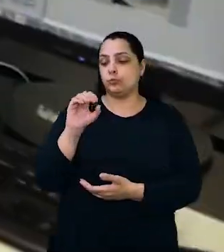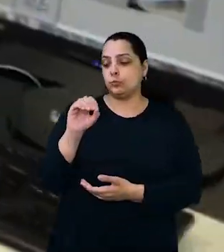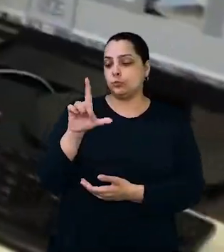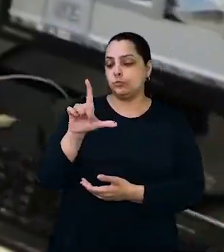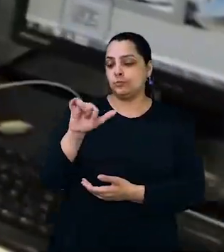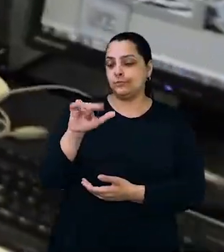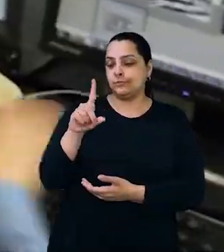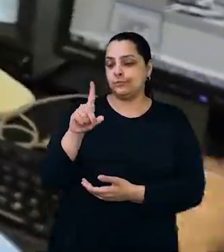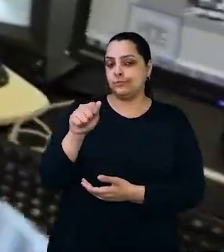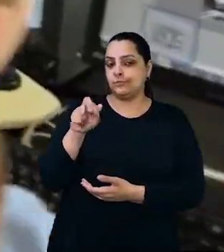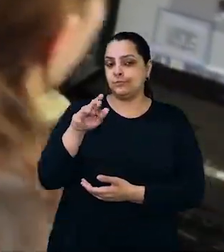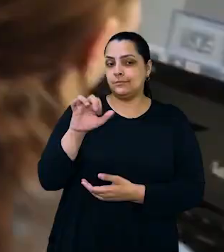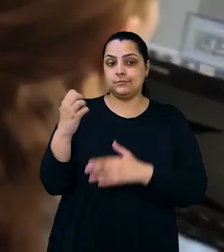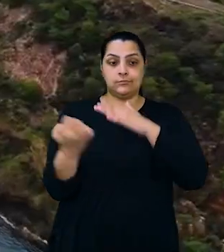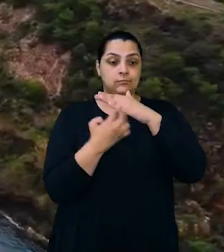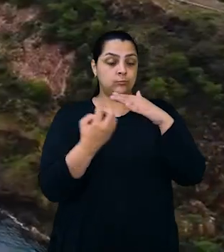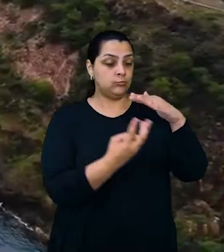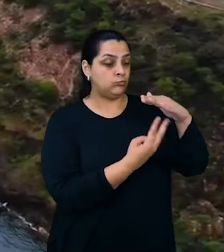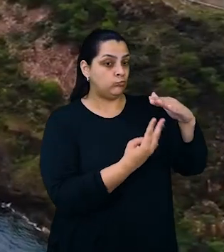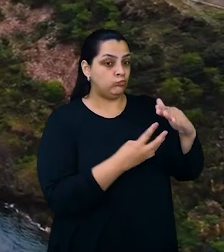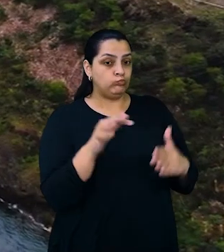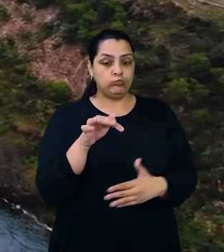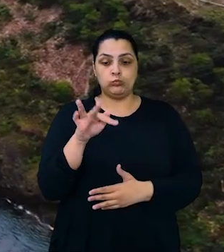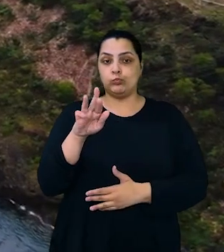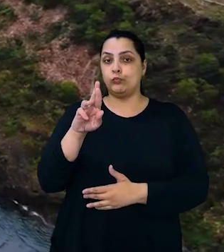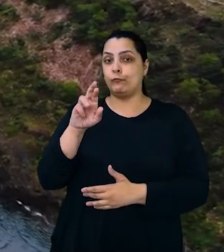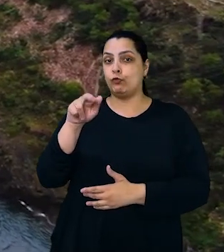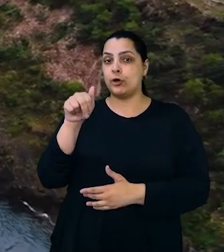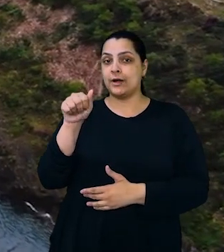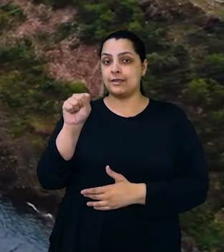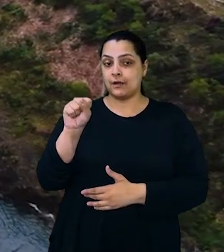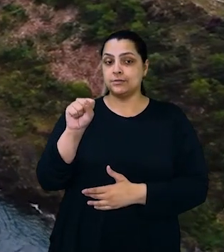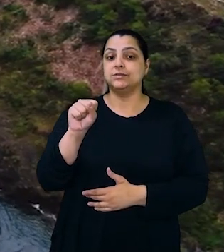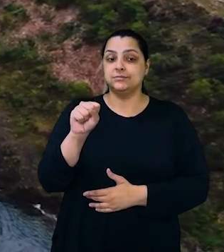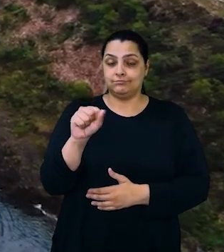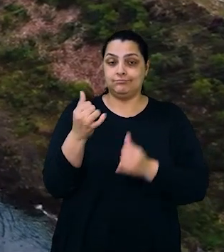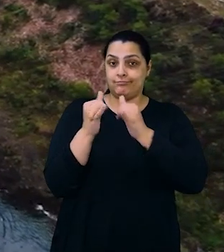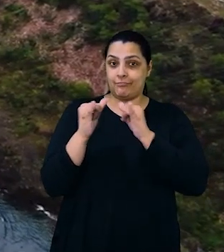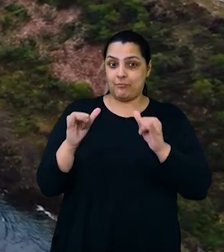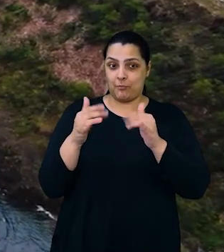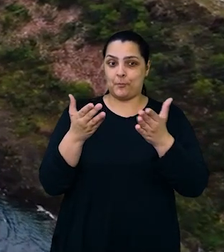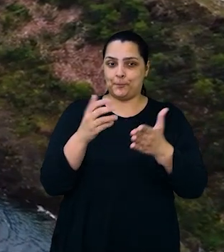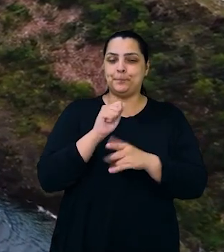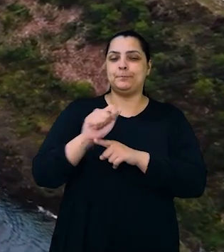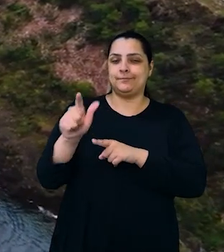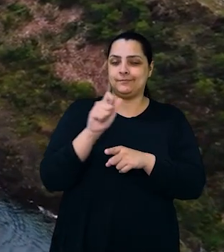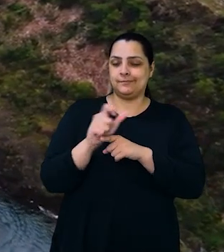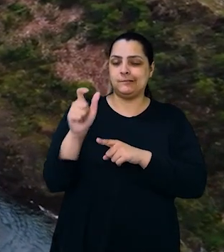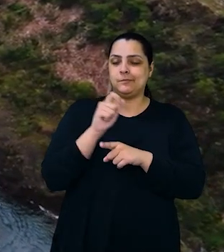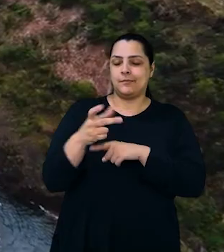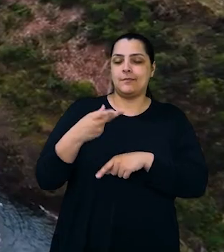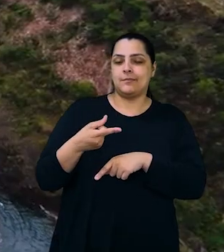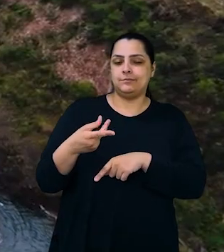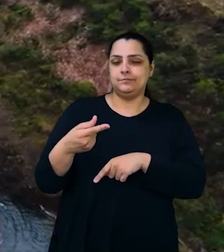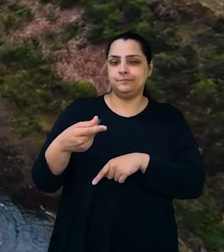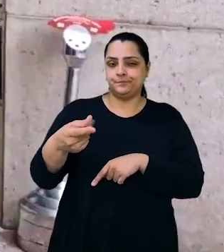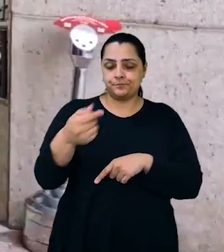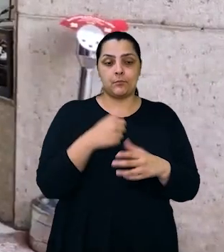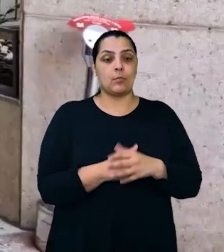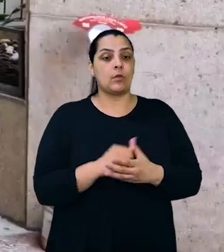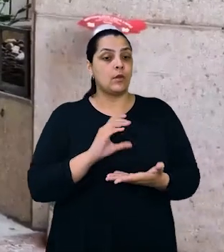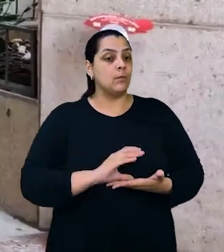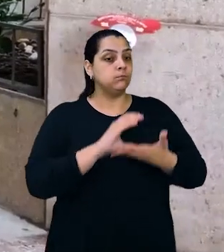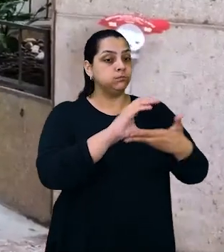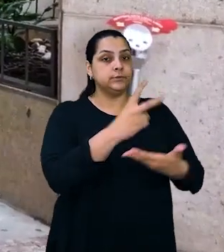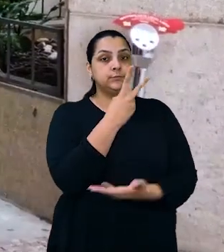solidariamente a empresa terceirizada e a Furnas Centrais Elétricas ao pagamento de pensão mensal vitalícia,